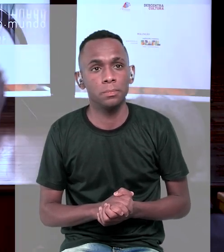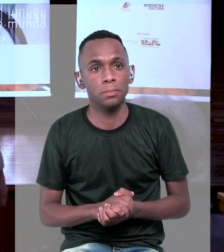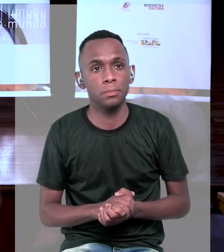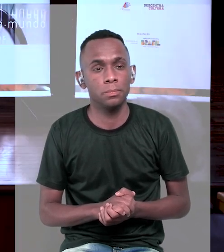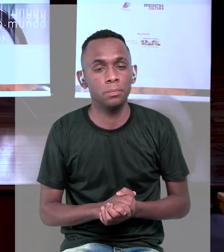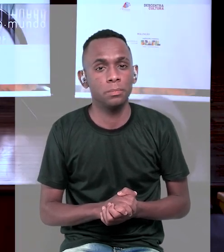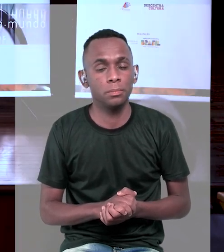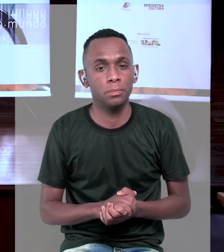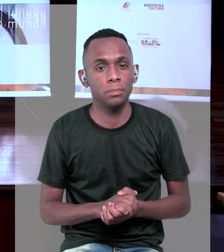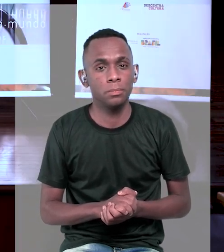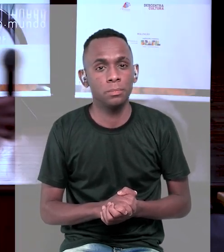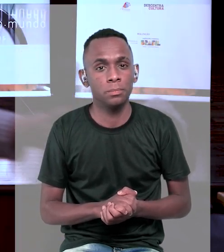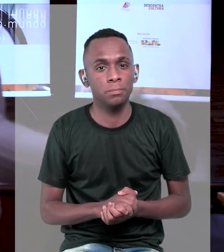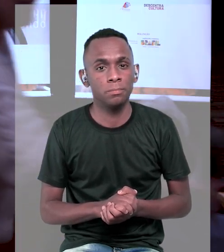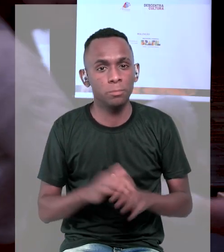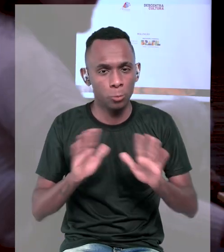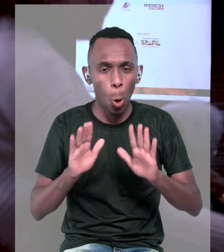Oi.